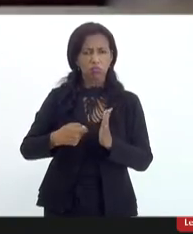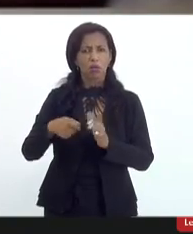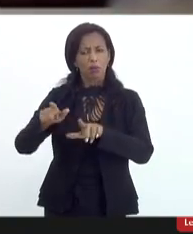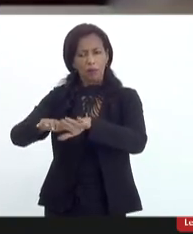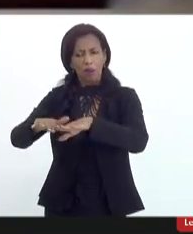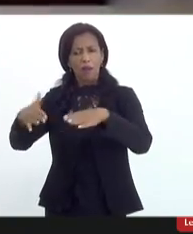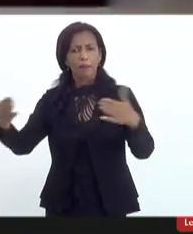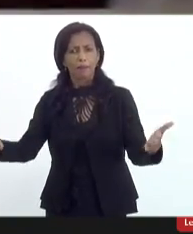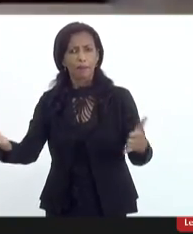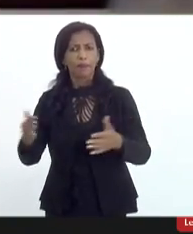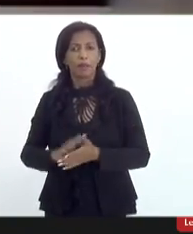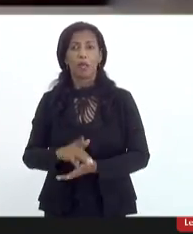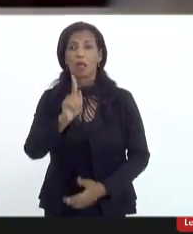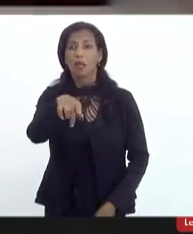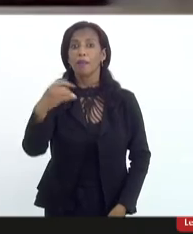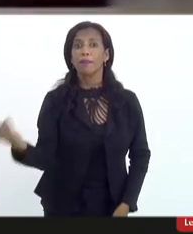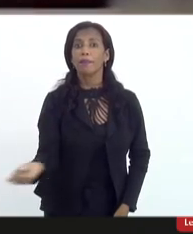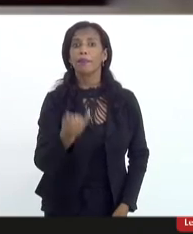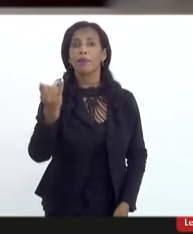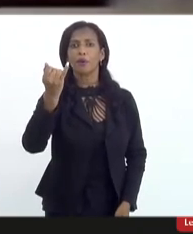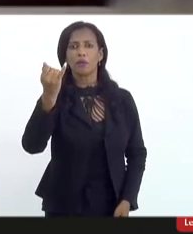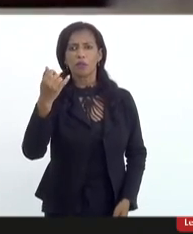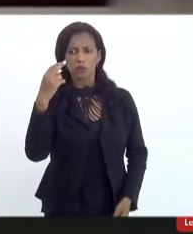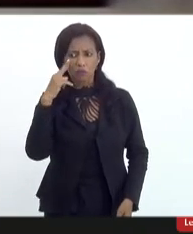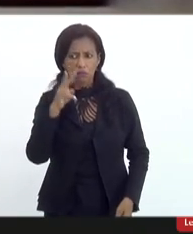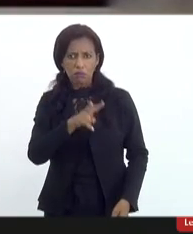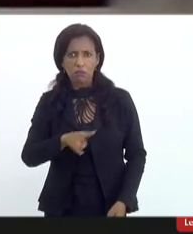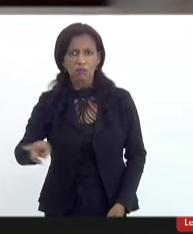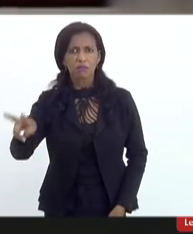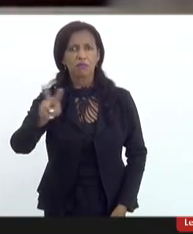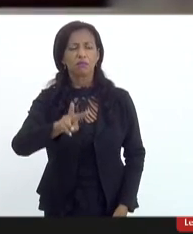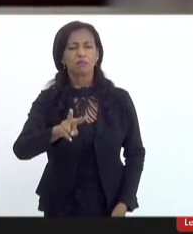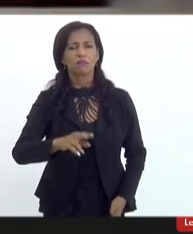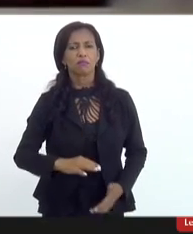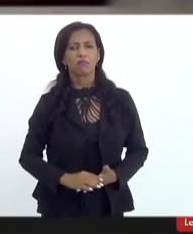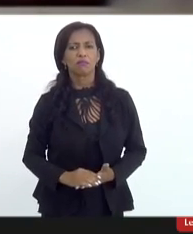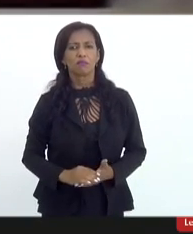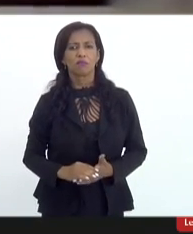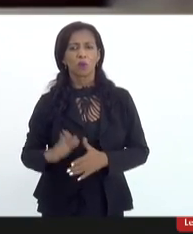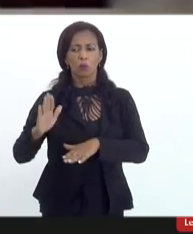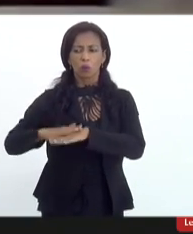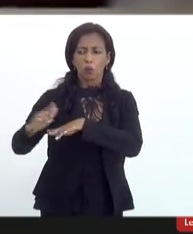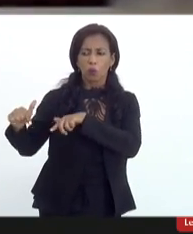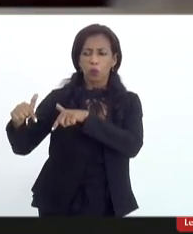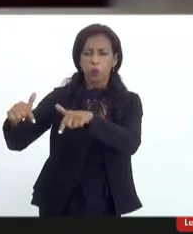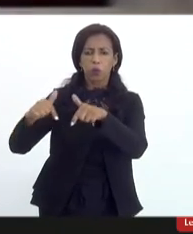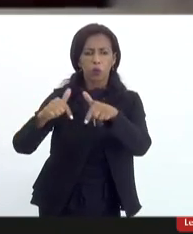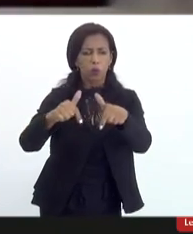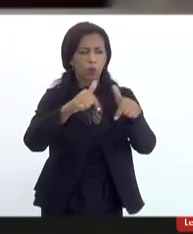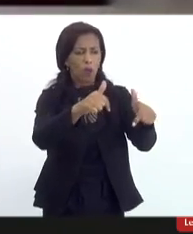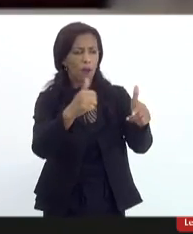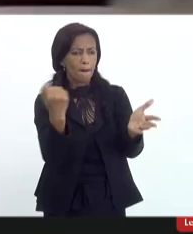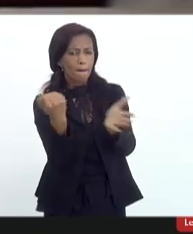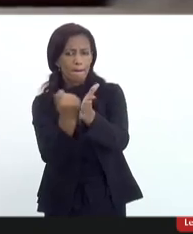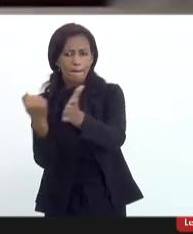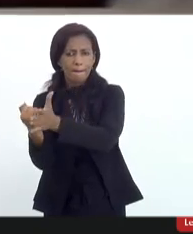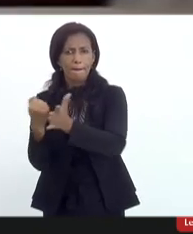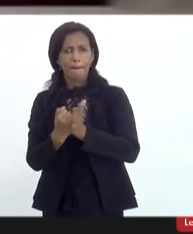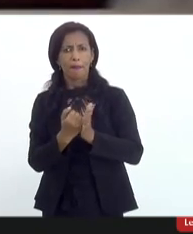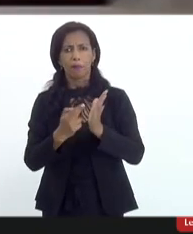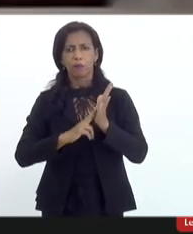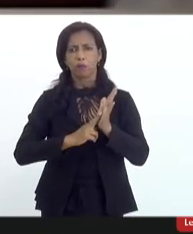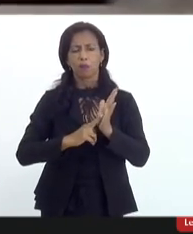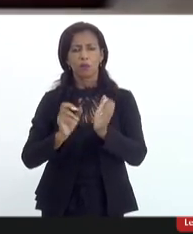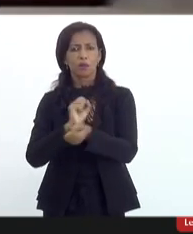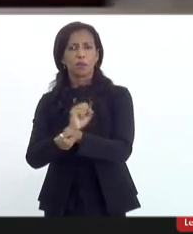funcionamento. É muito importante a gente observar os atos, os marcos regulatórios